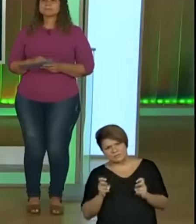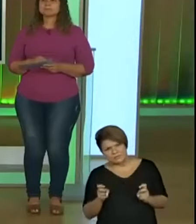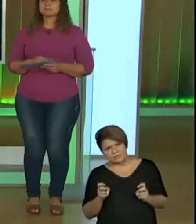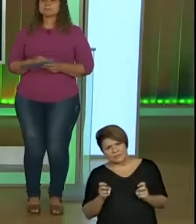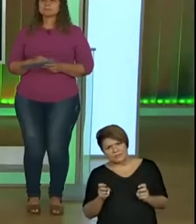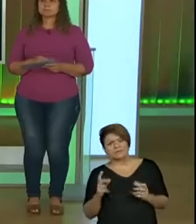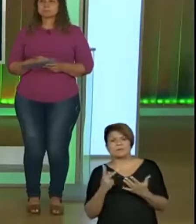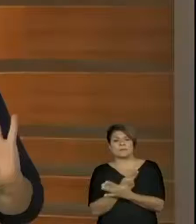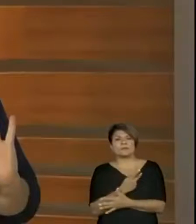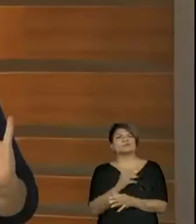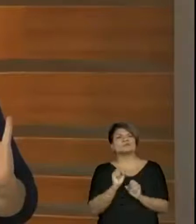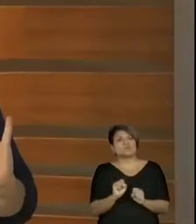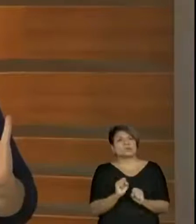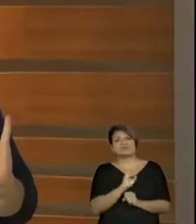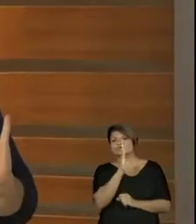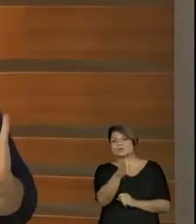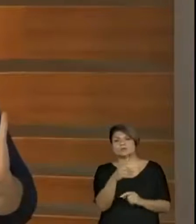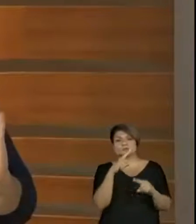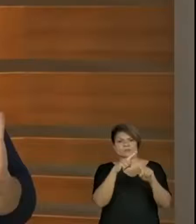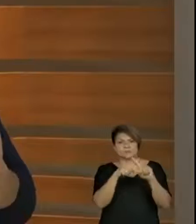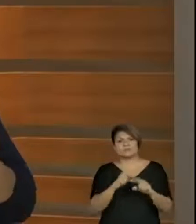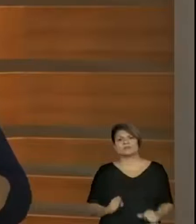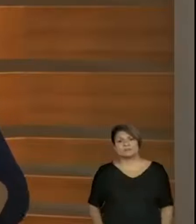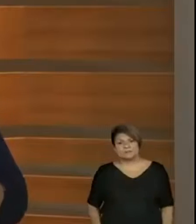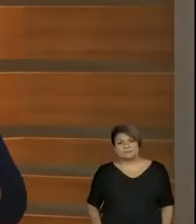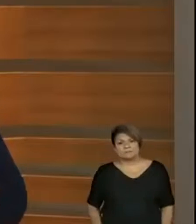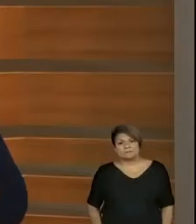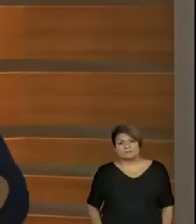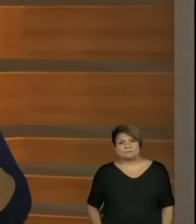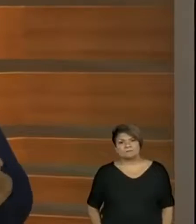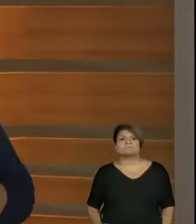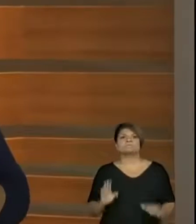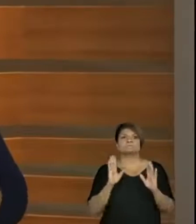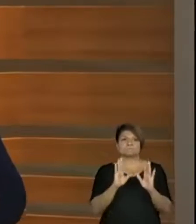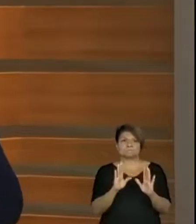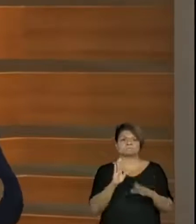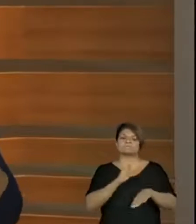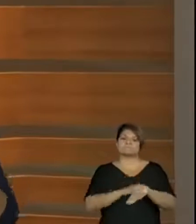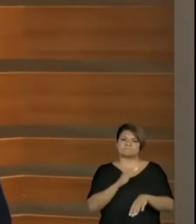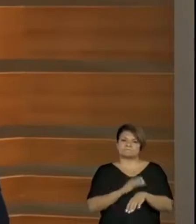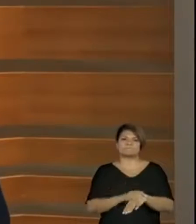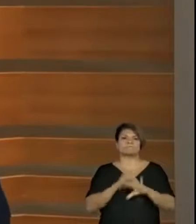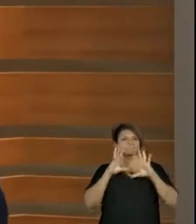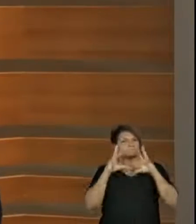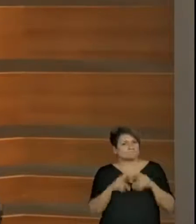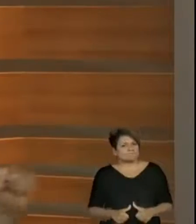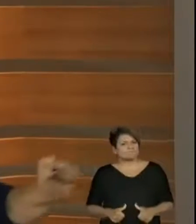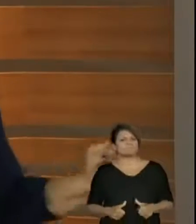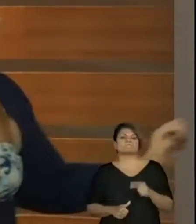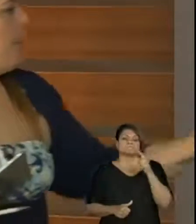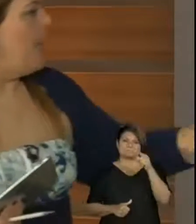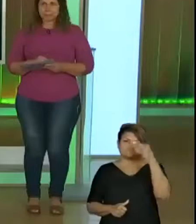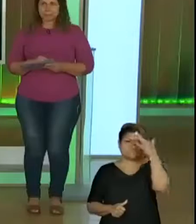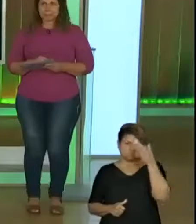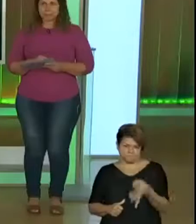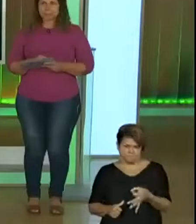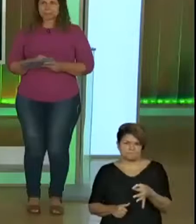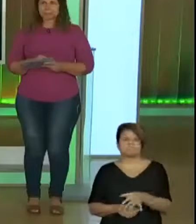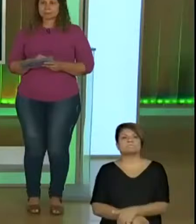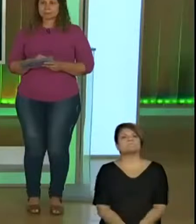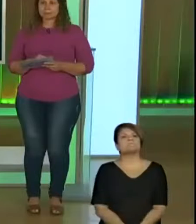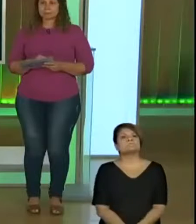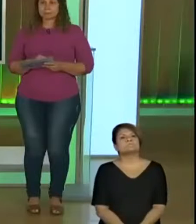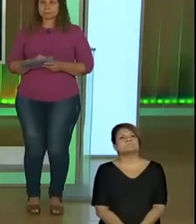De repente, direto para a multiplicação. Mas a gente vai fazer todas elas para que você possa compreender. Vamos